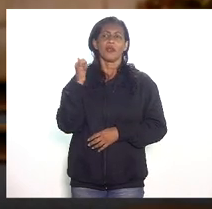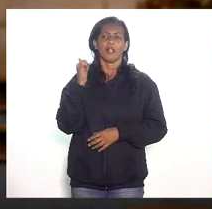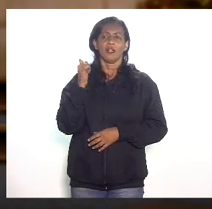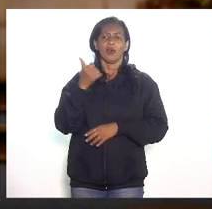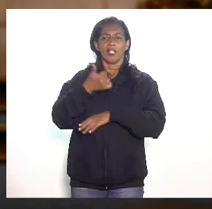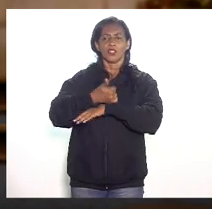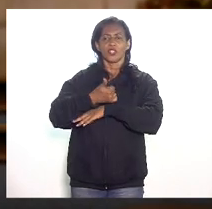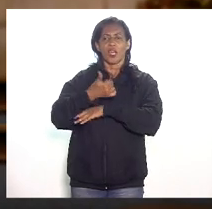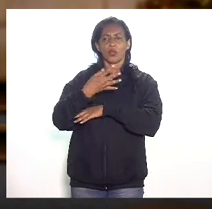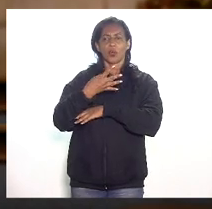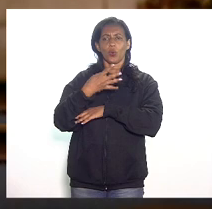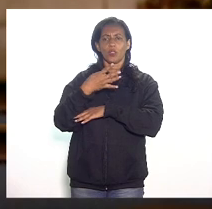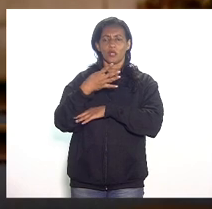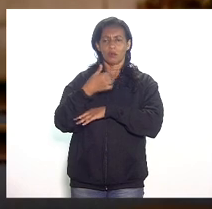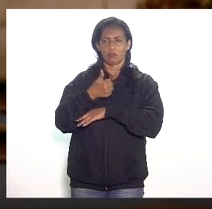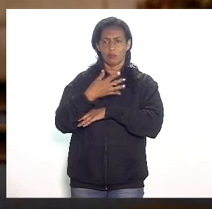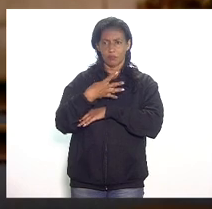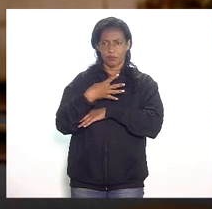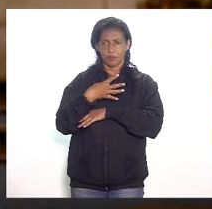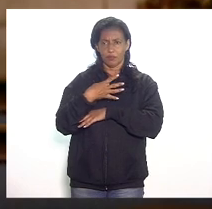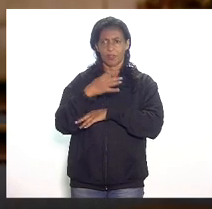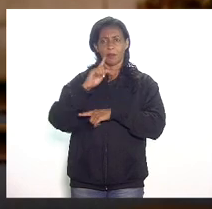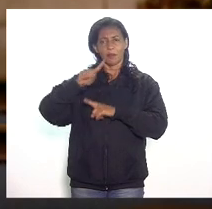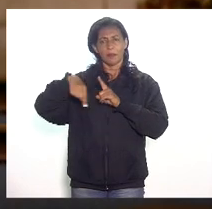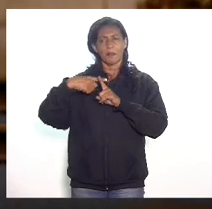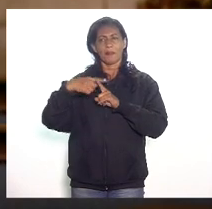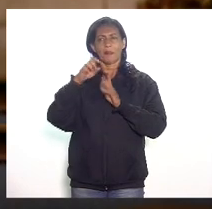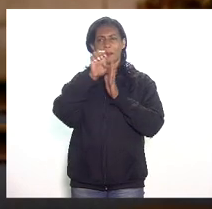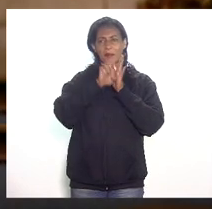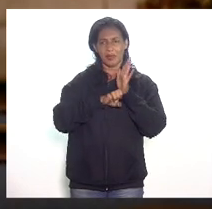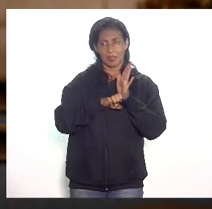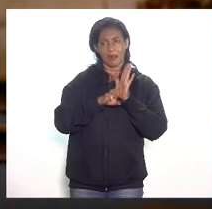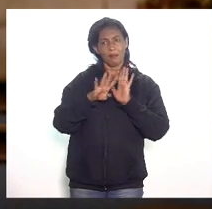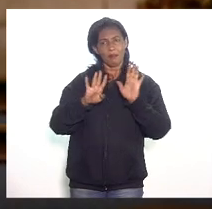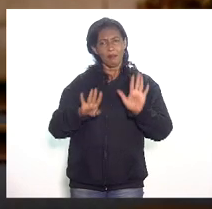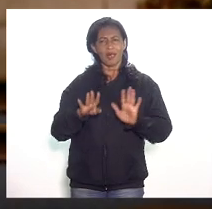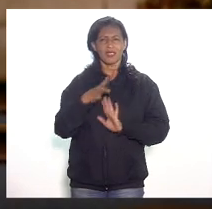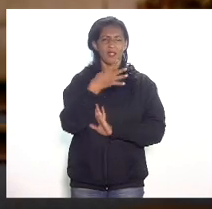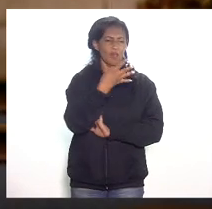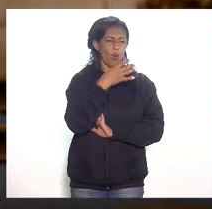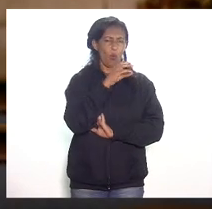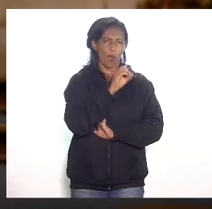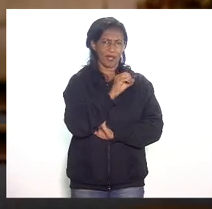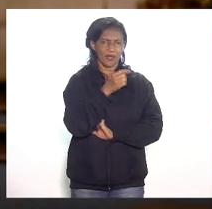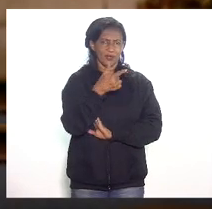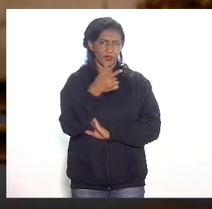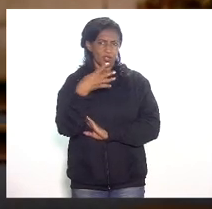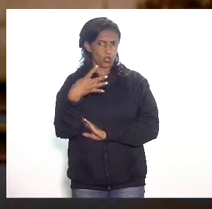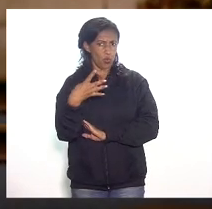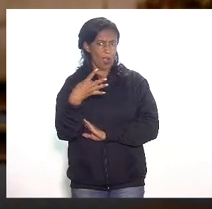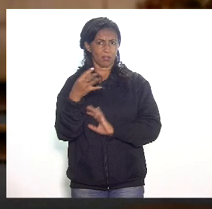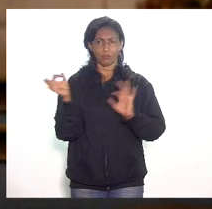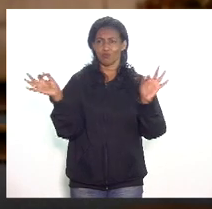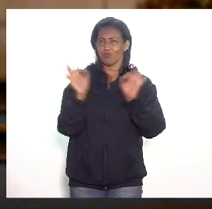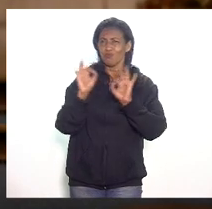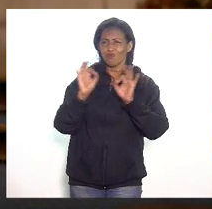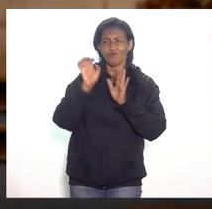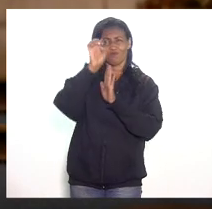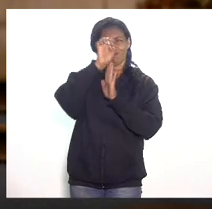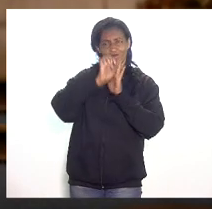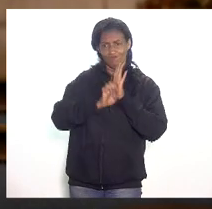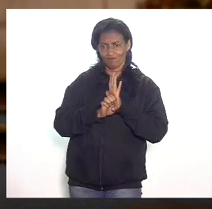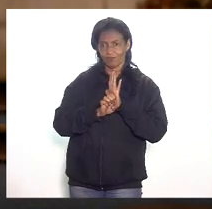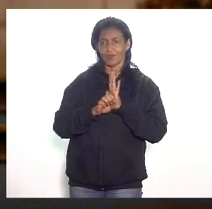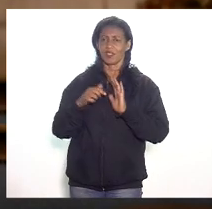para receber de emendas. Mas, em relação ao 4024, ele não recebeu nenhuma emenda. Então, eu queria votar porque isso eles estão